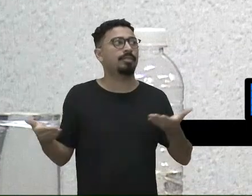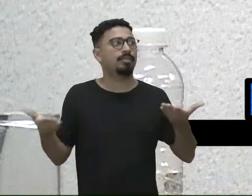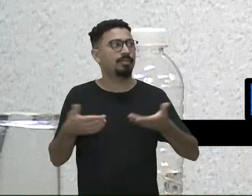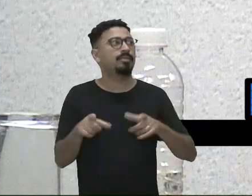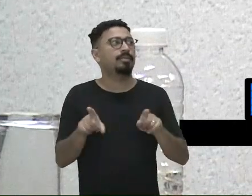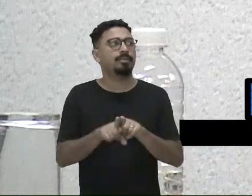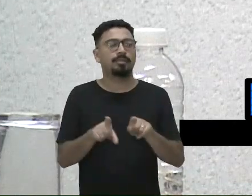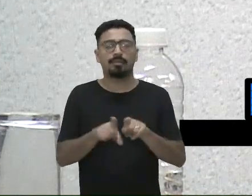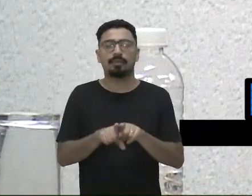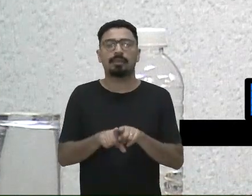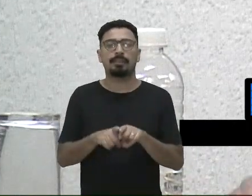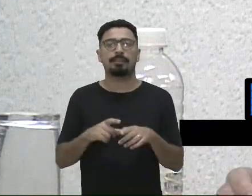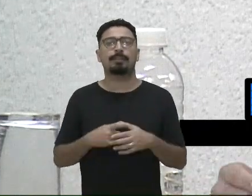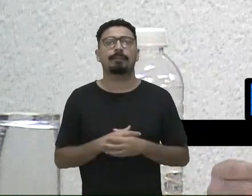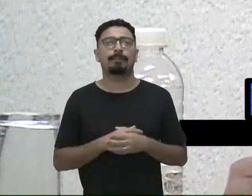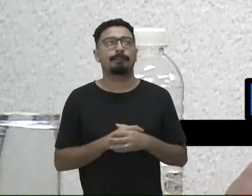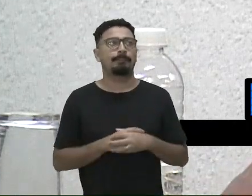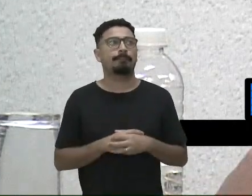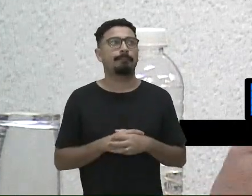com